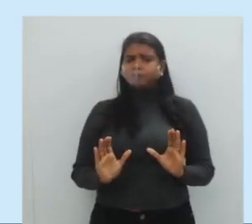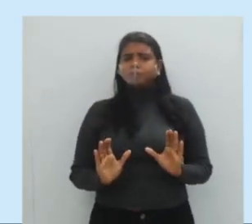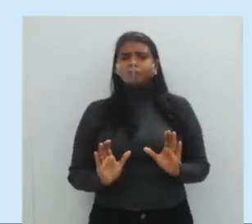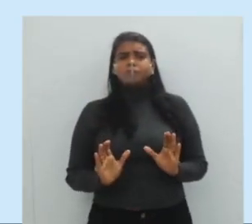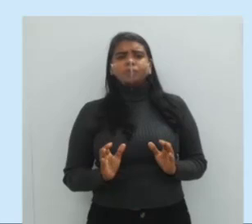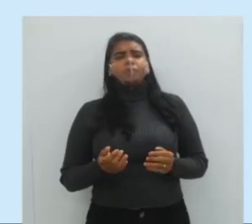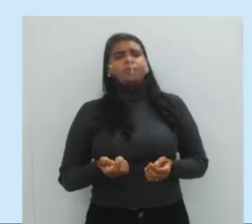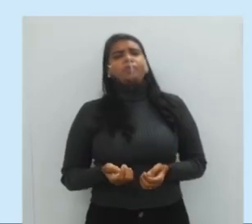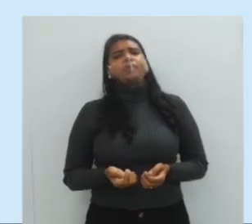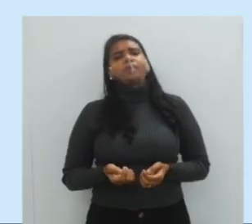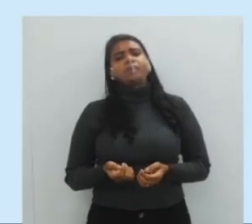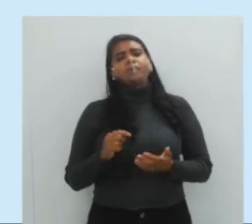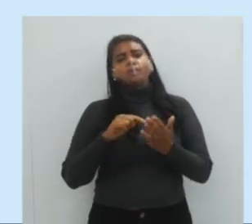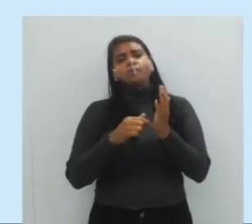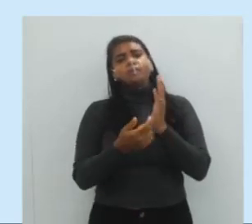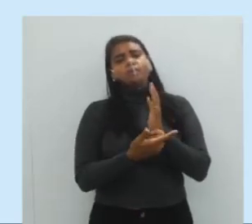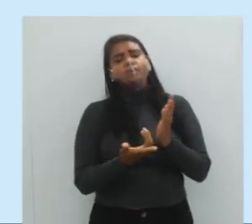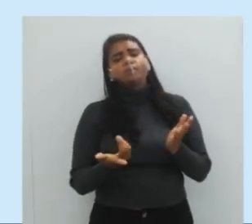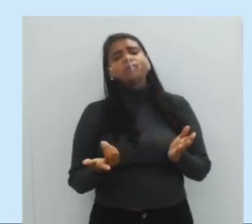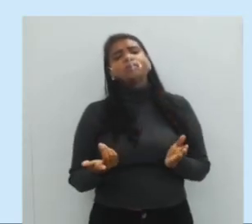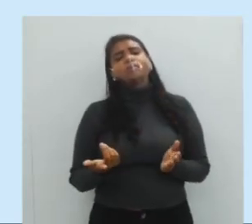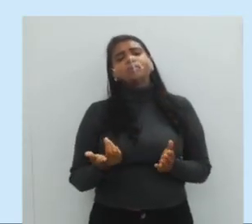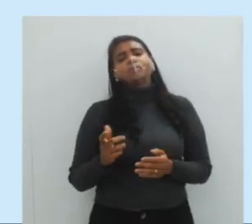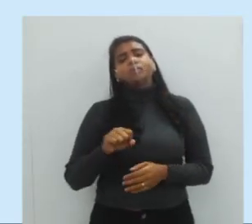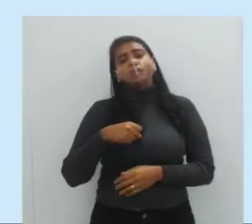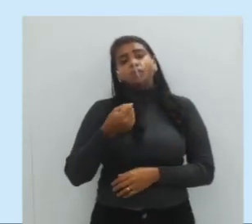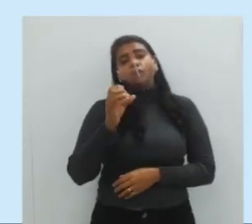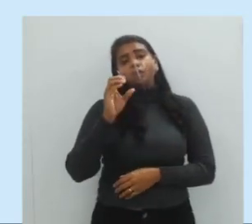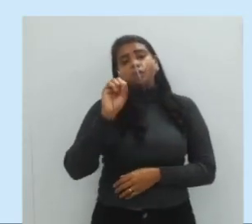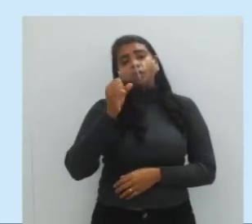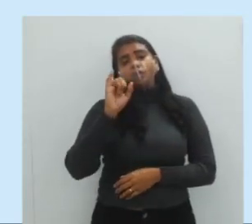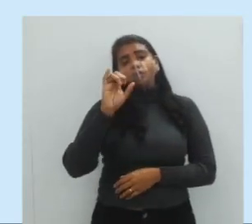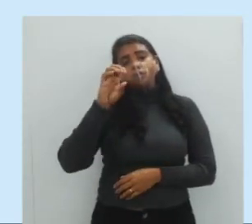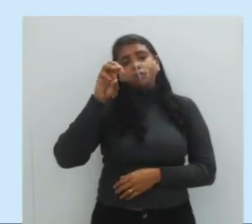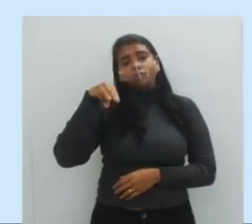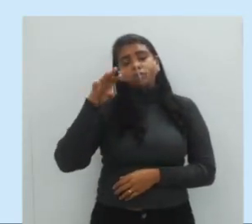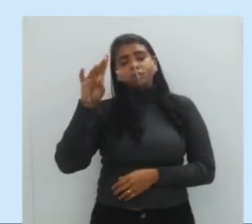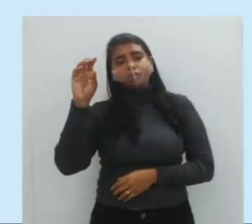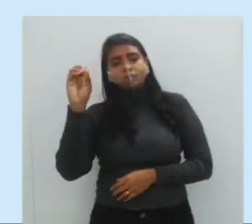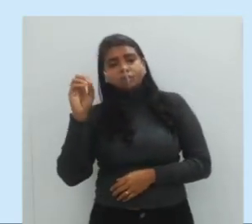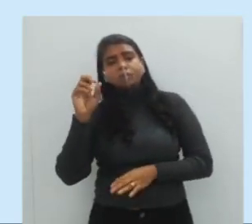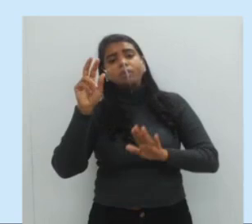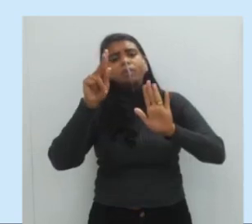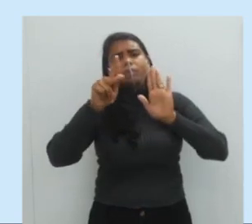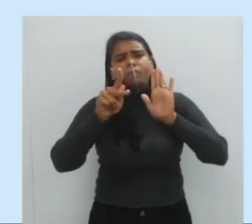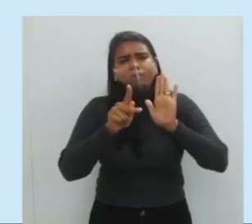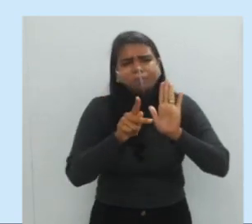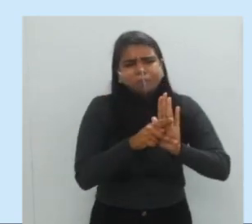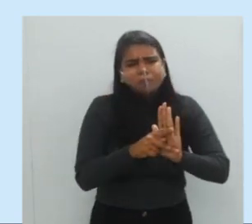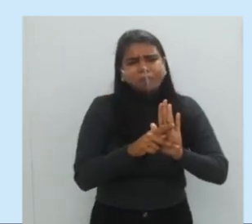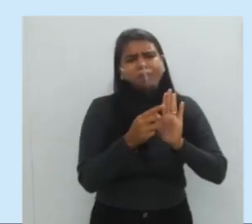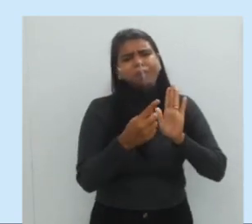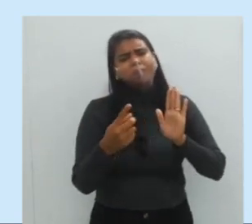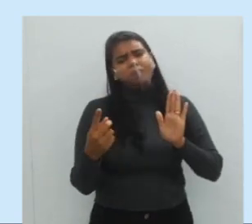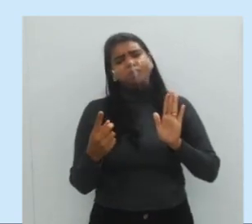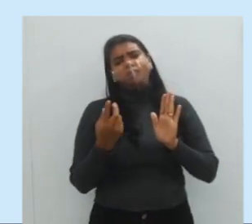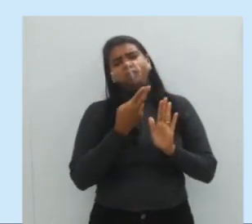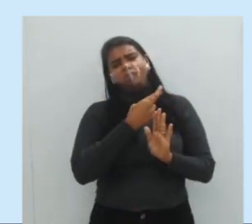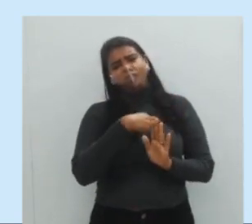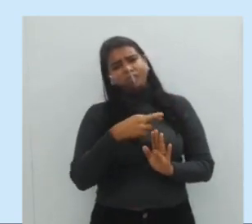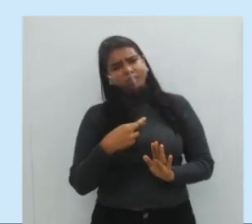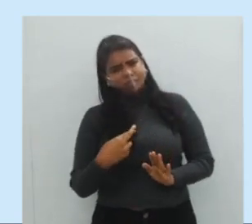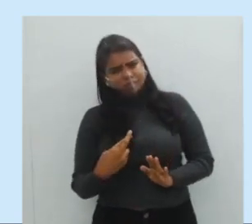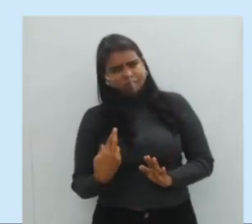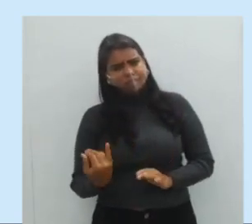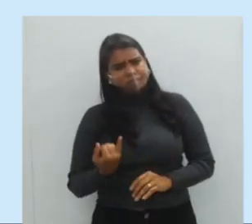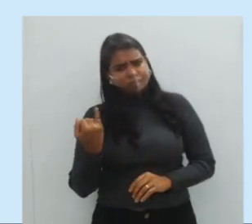seus mitos, por assim dizer, os seus símbolos, os seus ritos que são próprios, que são caros para